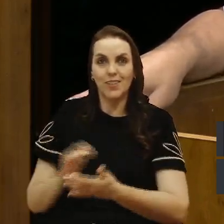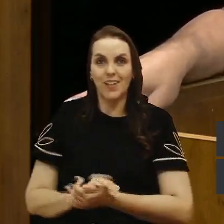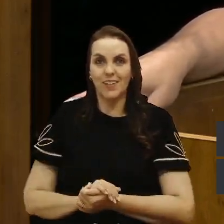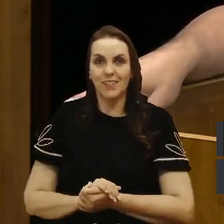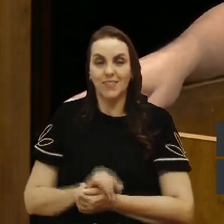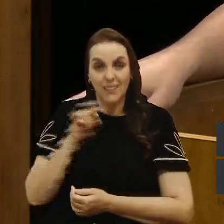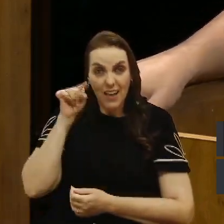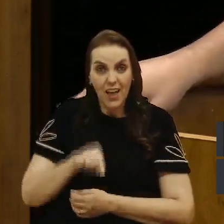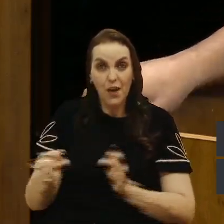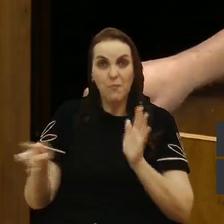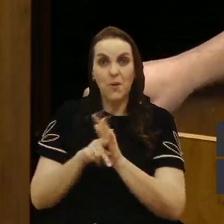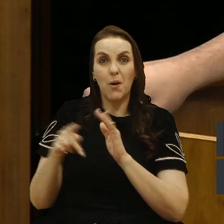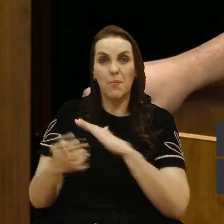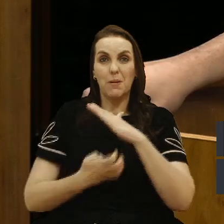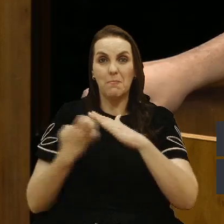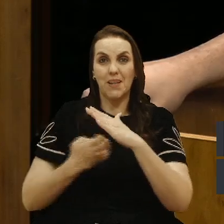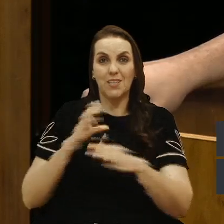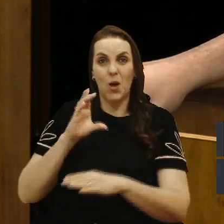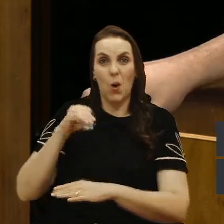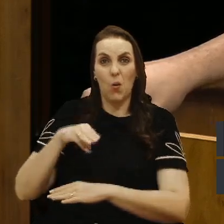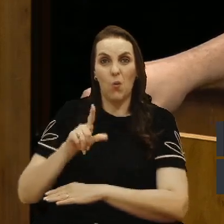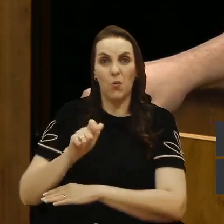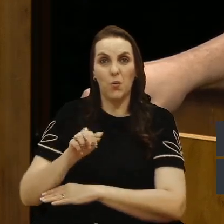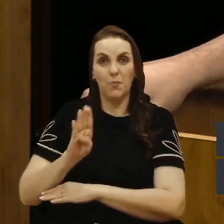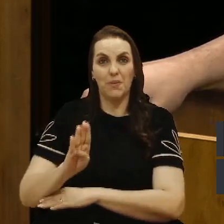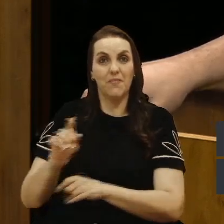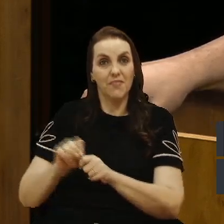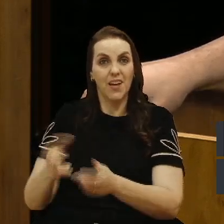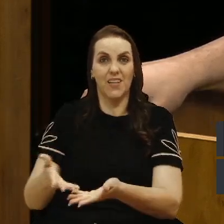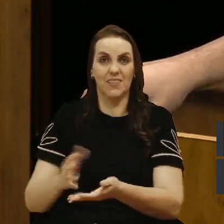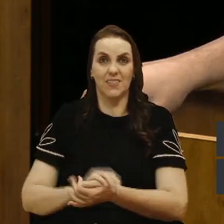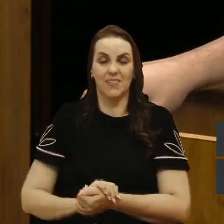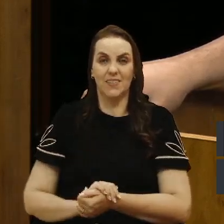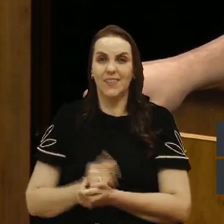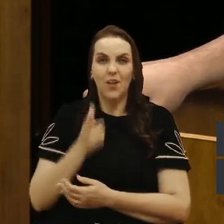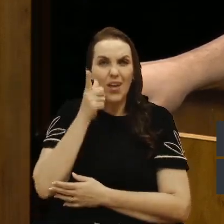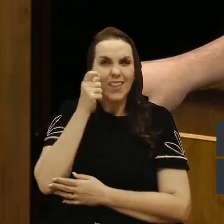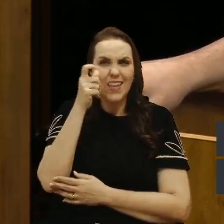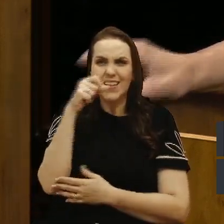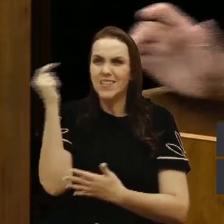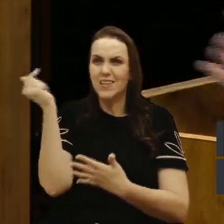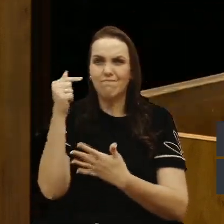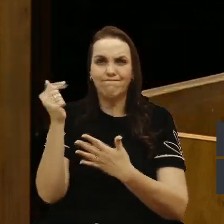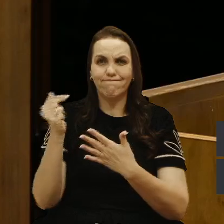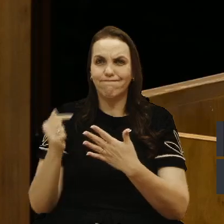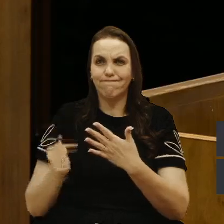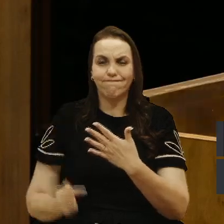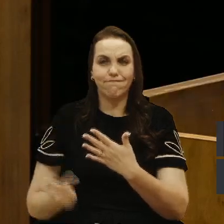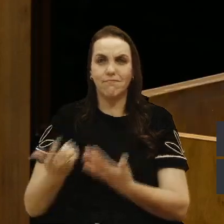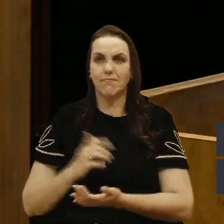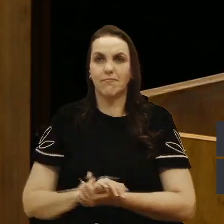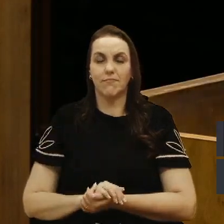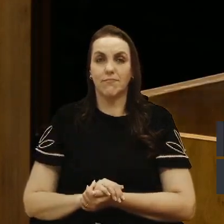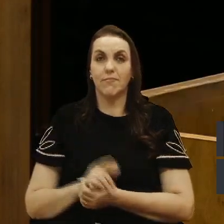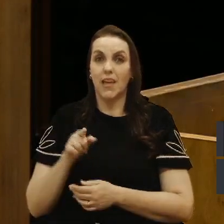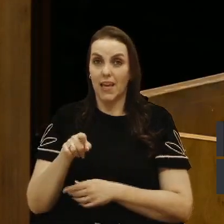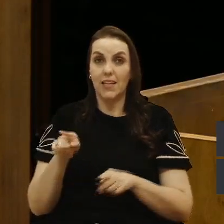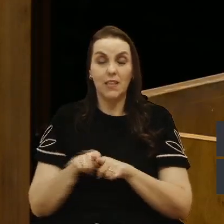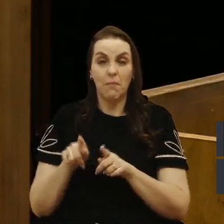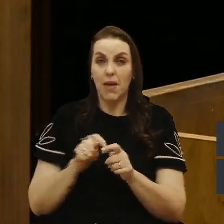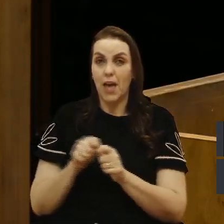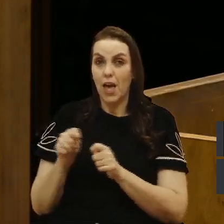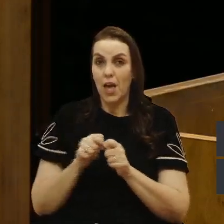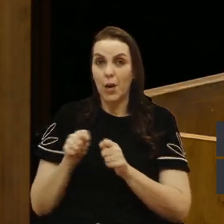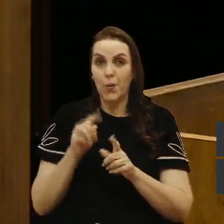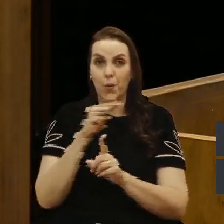isso. Então, são pontos interessantíssimos que tem. Eles regulam o mercado,